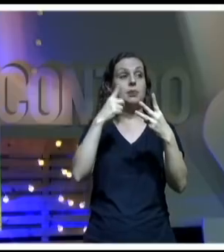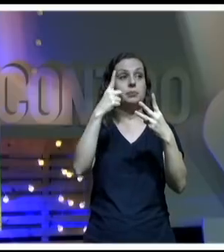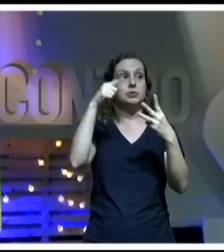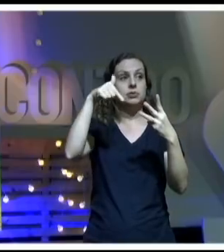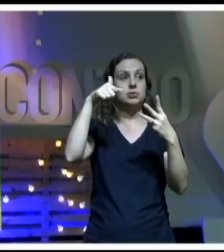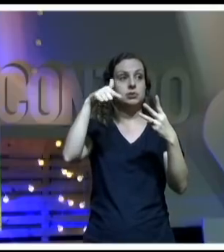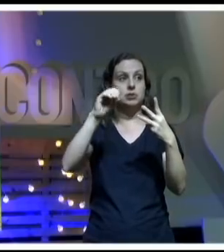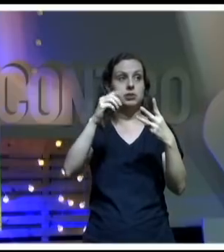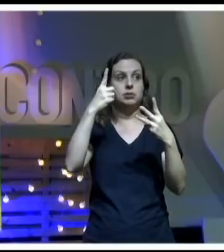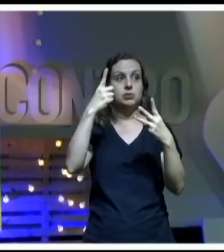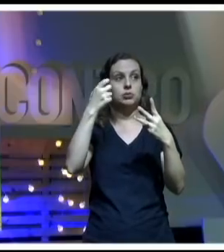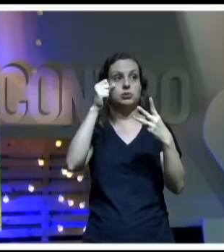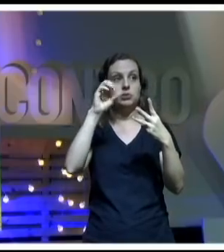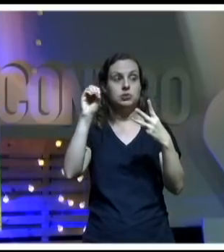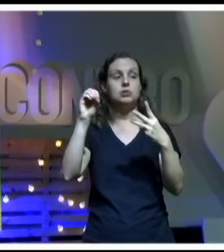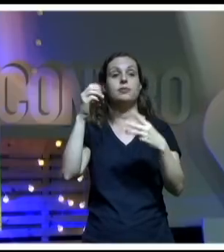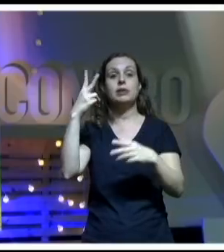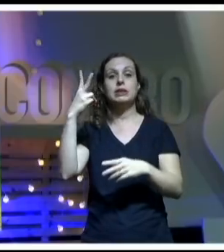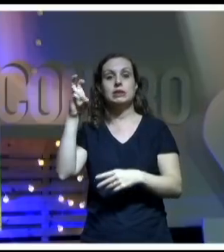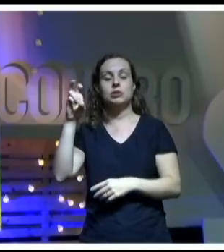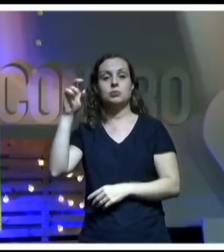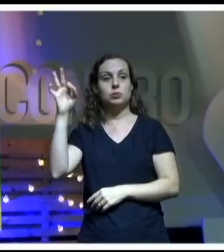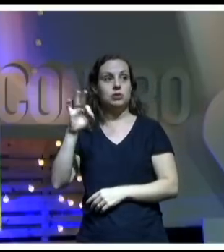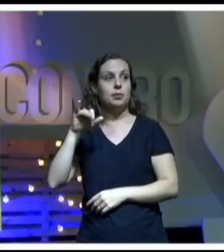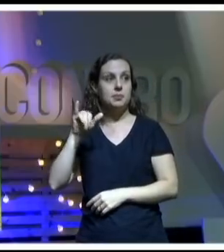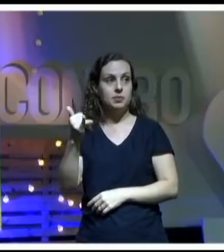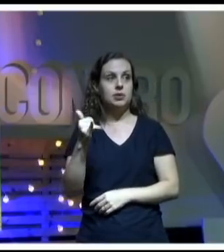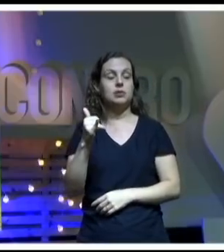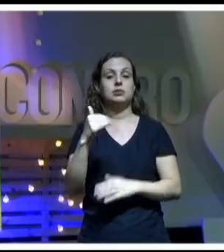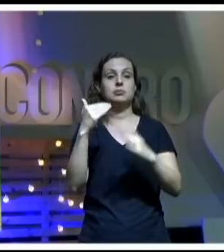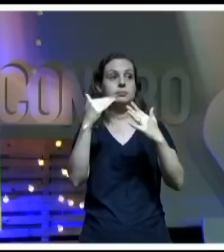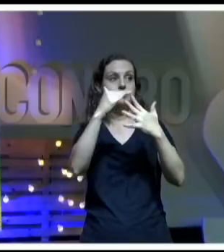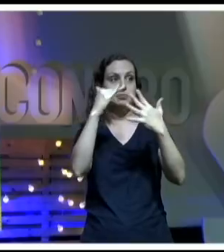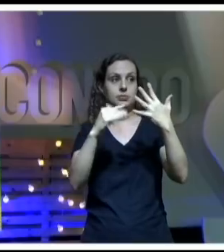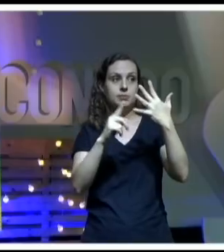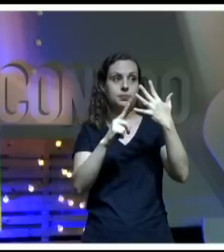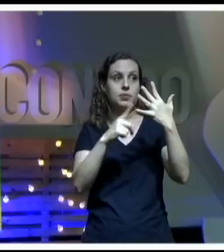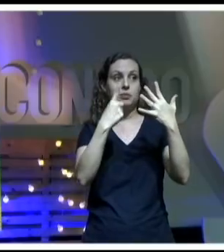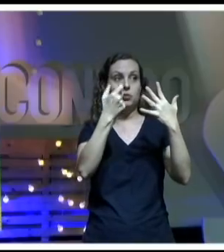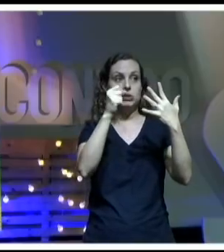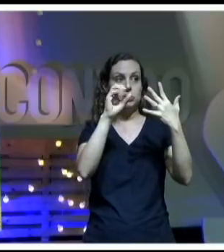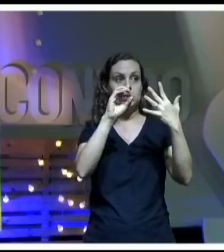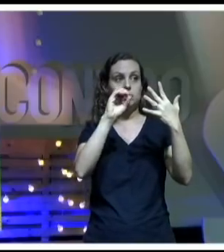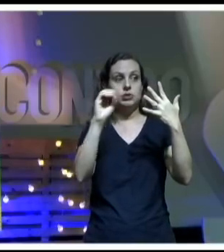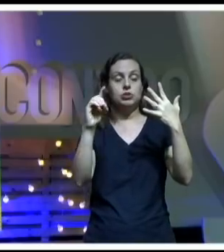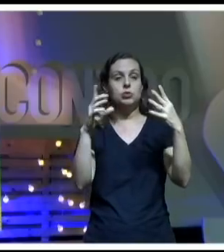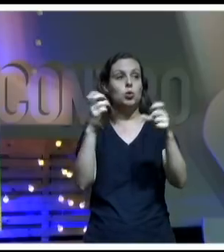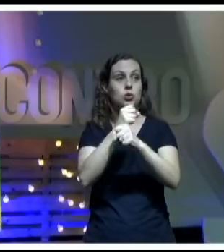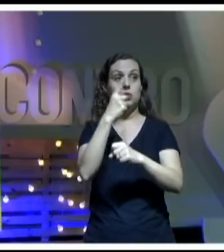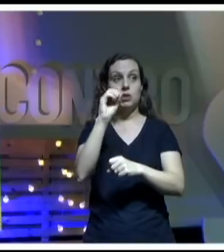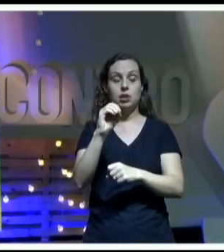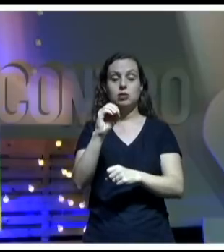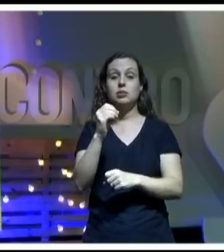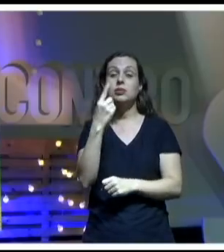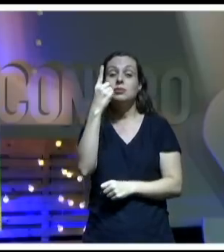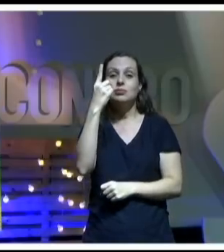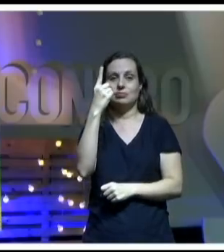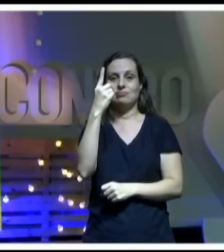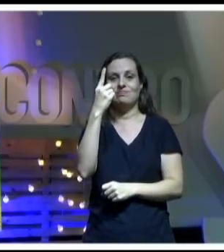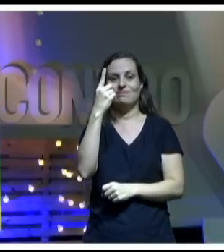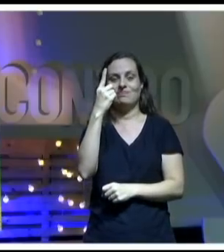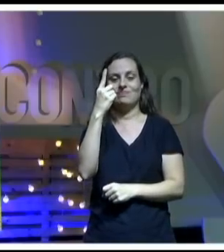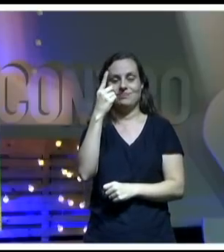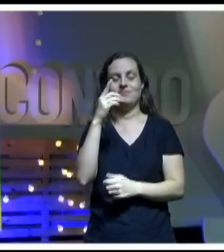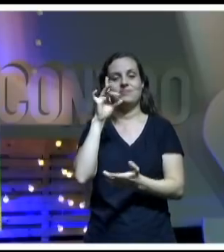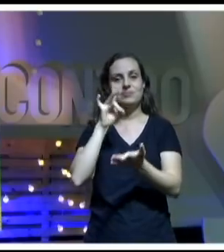cinco 20 por cento de aproveitamento entre 1800 1810 dez anos apenas era um em cada seis e